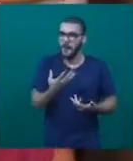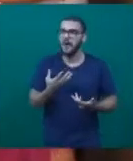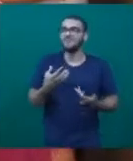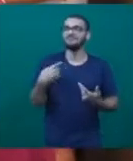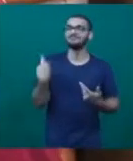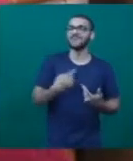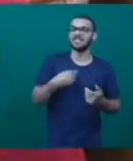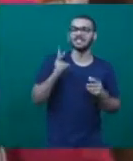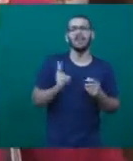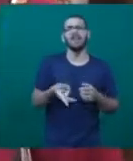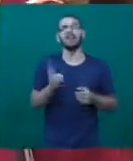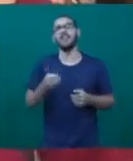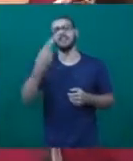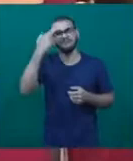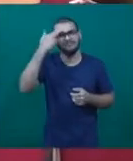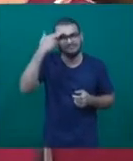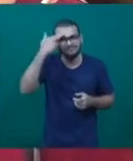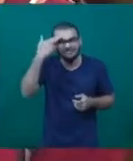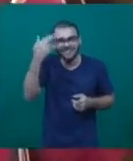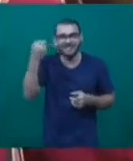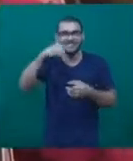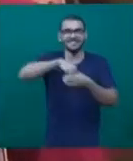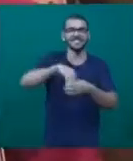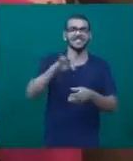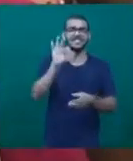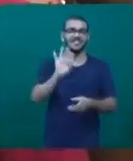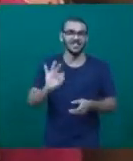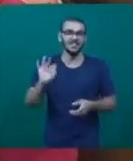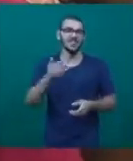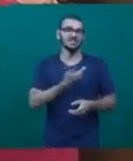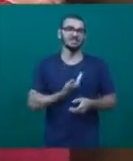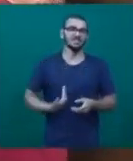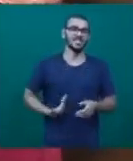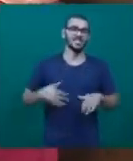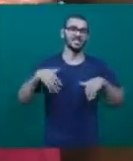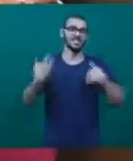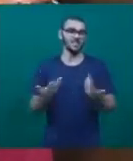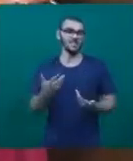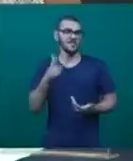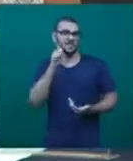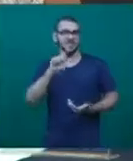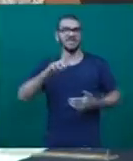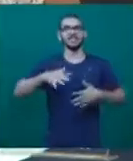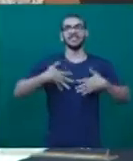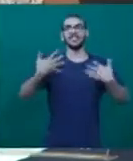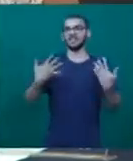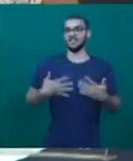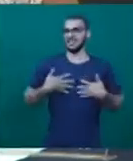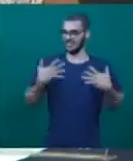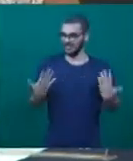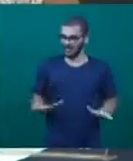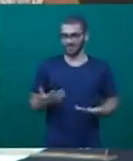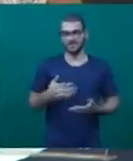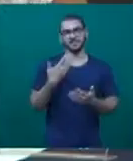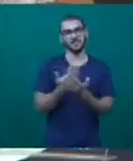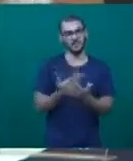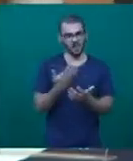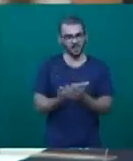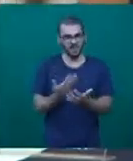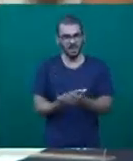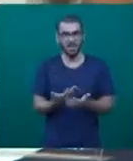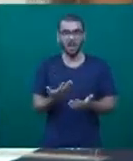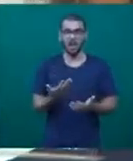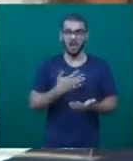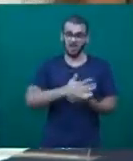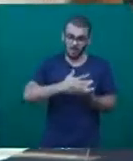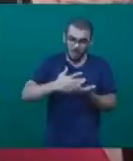gente sempre sonha em estar numa federal e quando a gente consegue, alegria muito grande. As aulas no campus Pontal da UFO